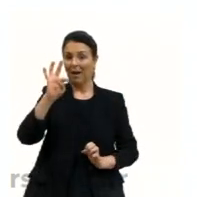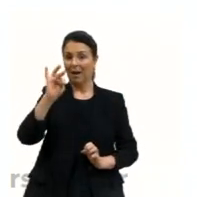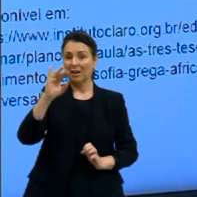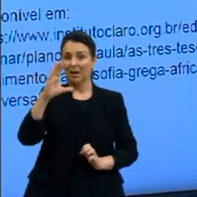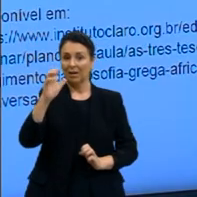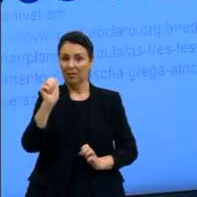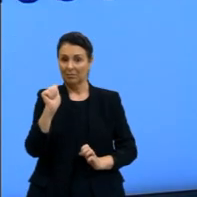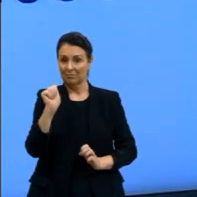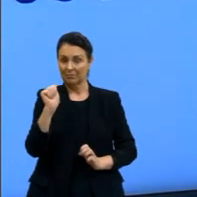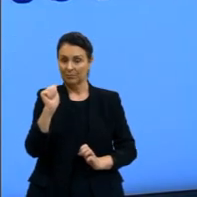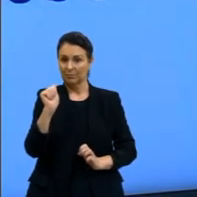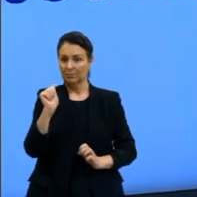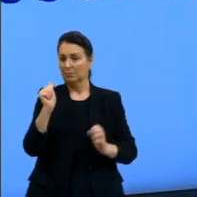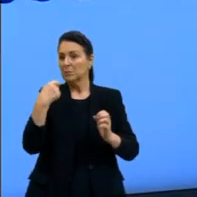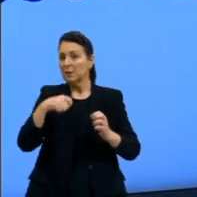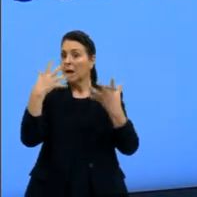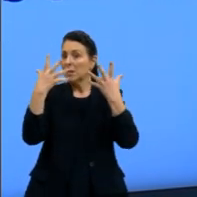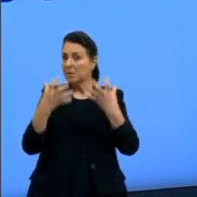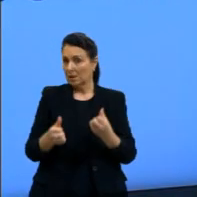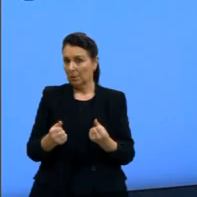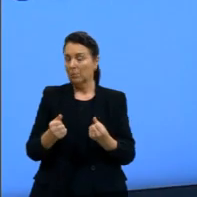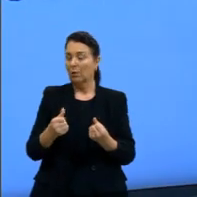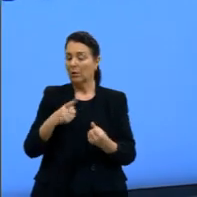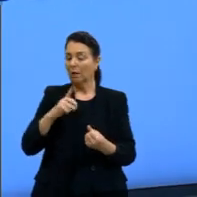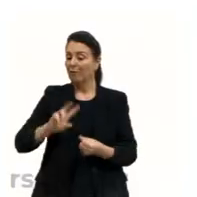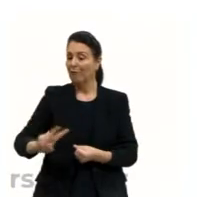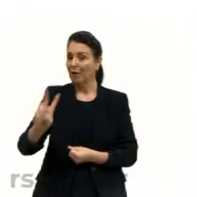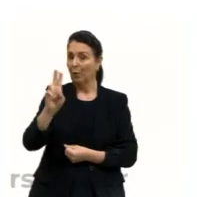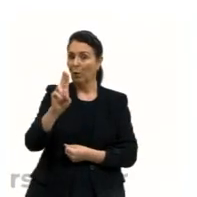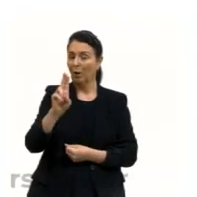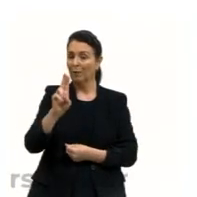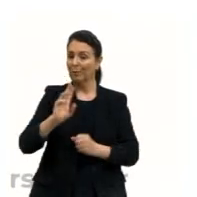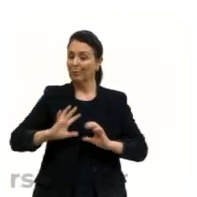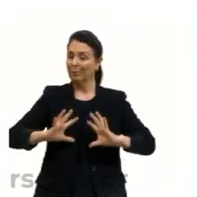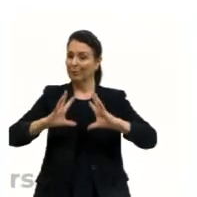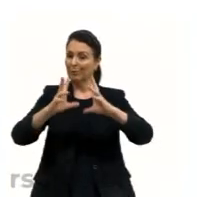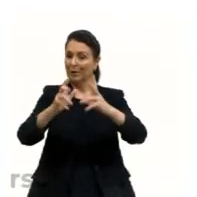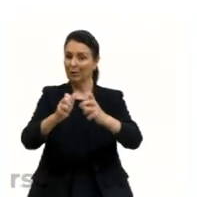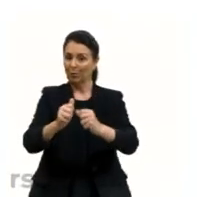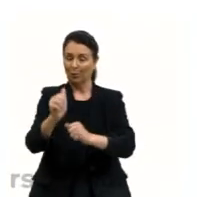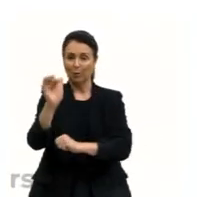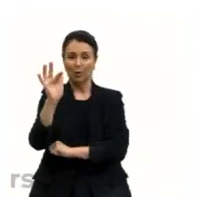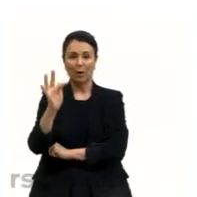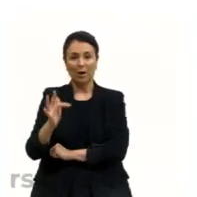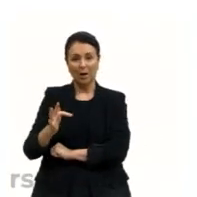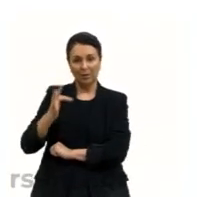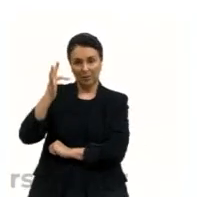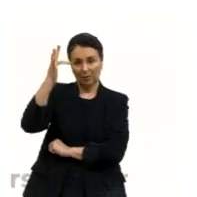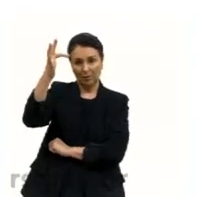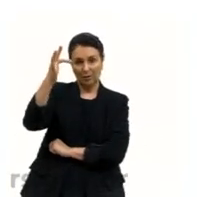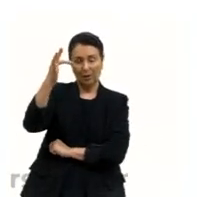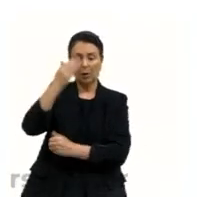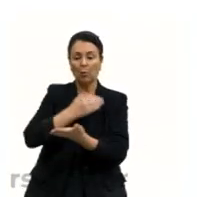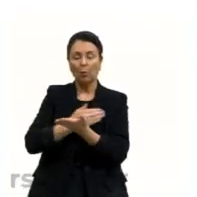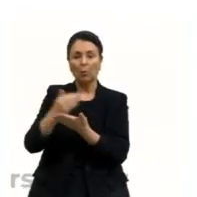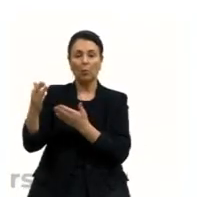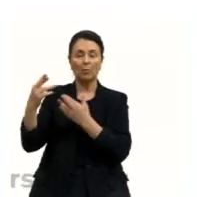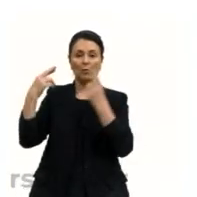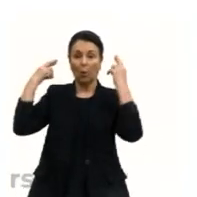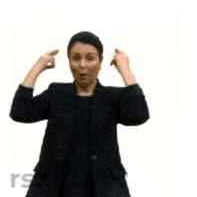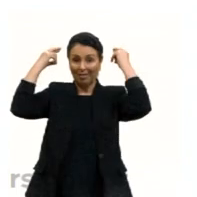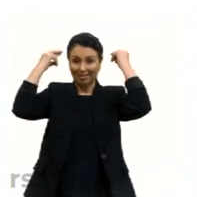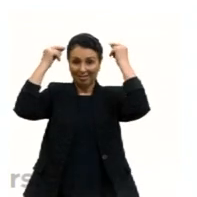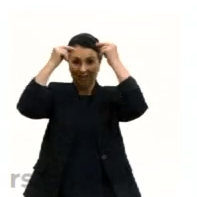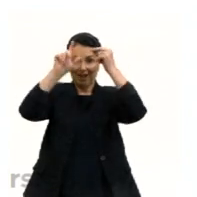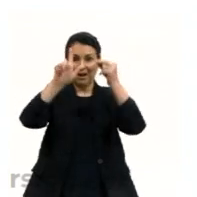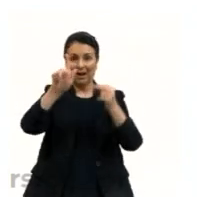aceito e ser Válido para todos a palavra filosofia tem sua origem então e na Grécia como